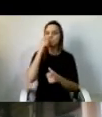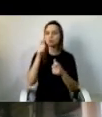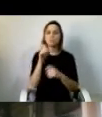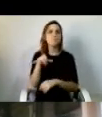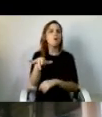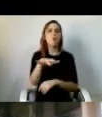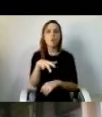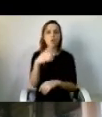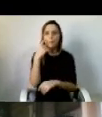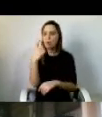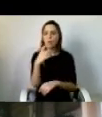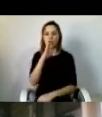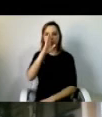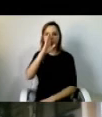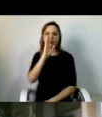destas pessoas,